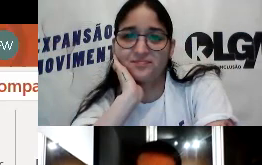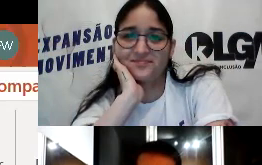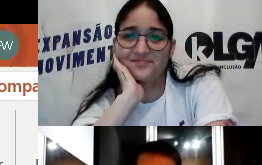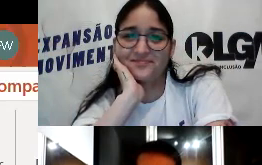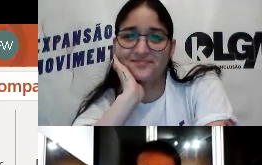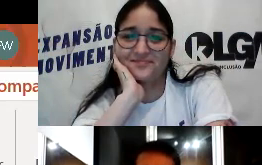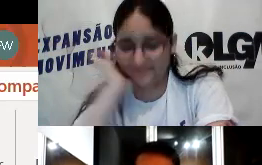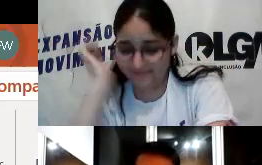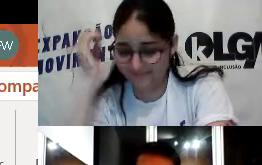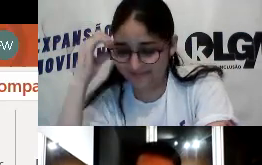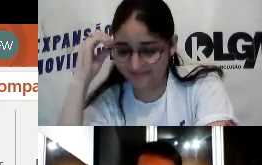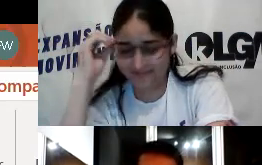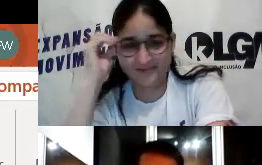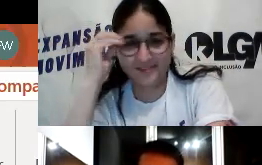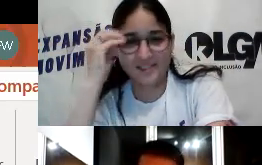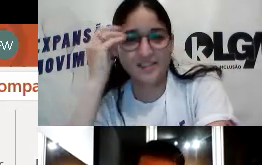eterna.